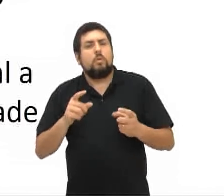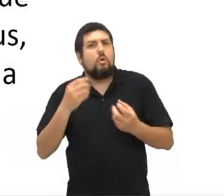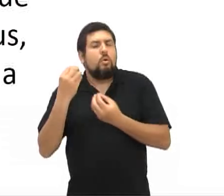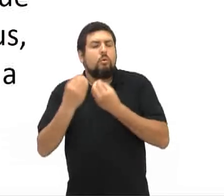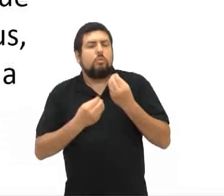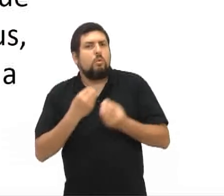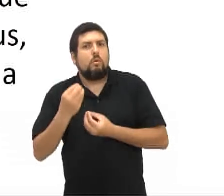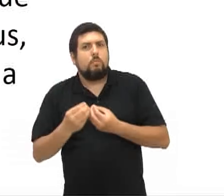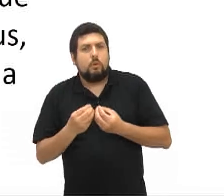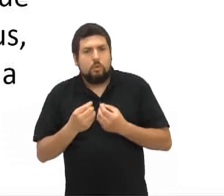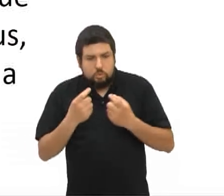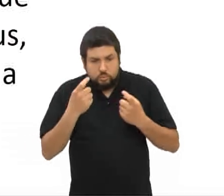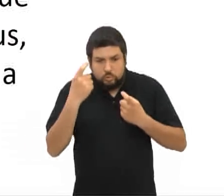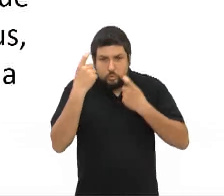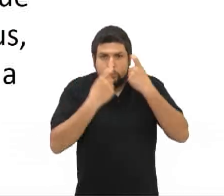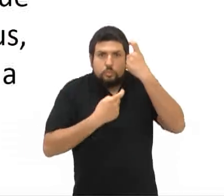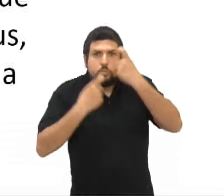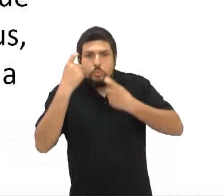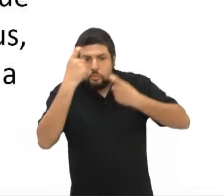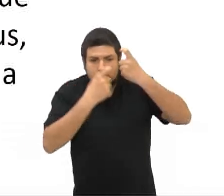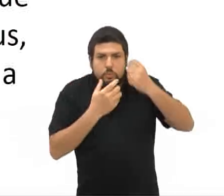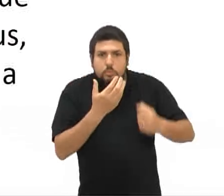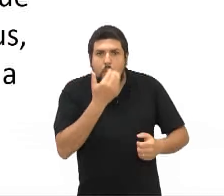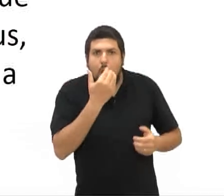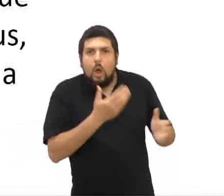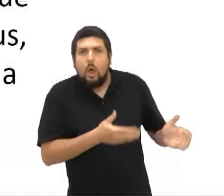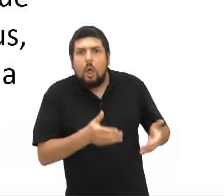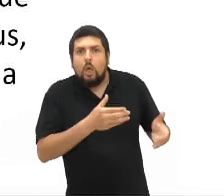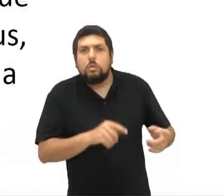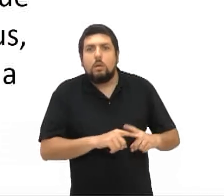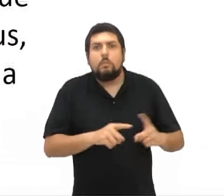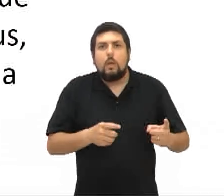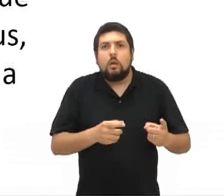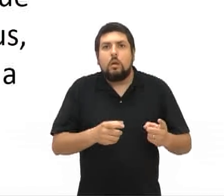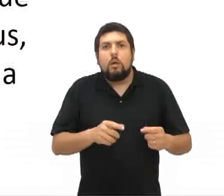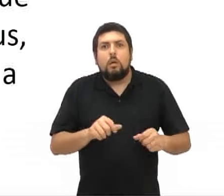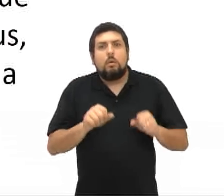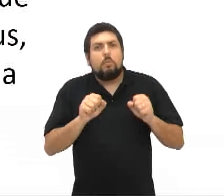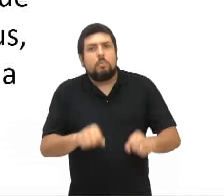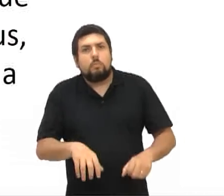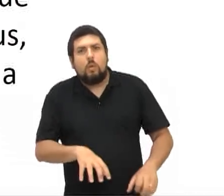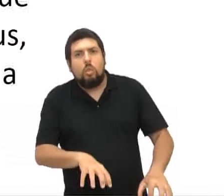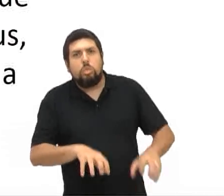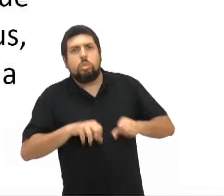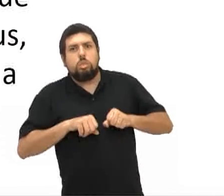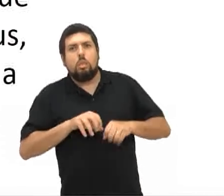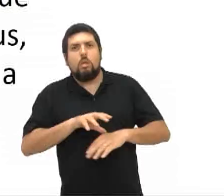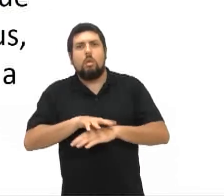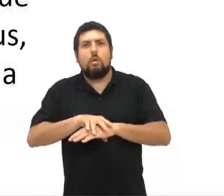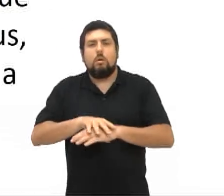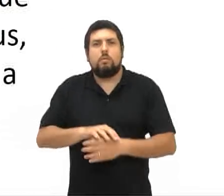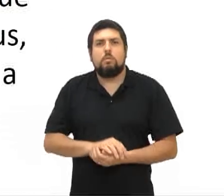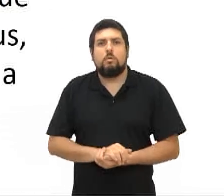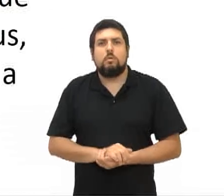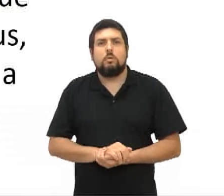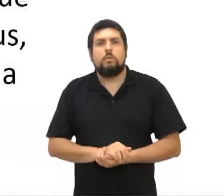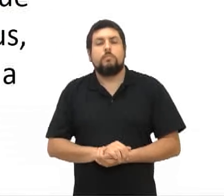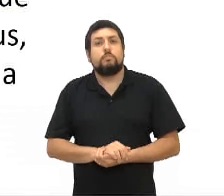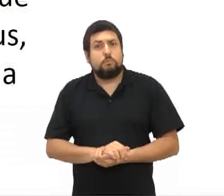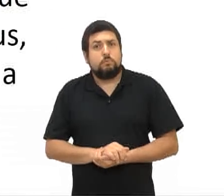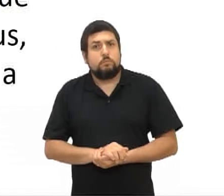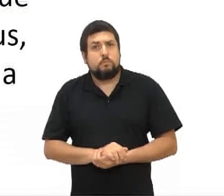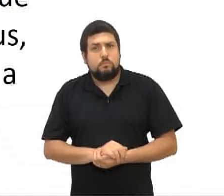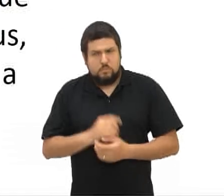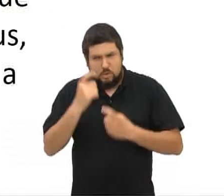preocupar-se tanto com a quantidade da produção se ela pode estar contaminada? É o bem comum que está sendo